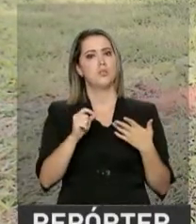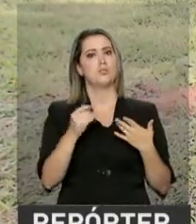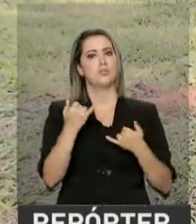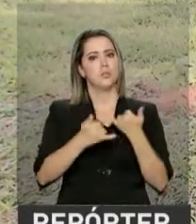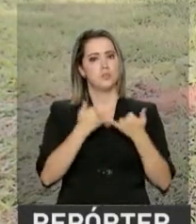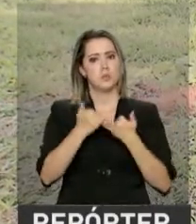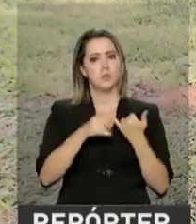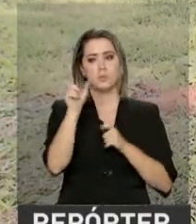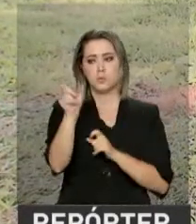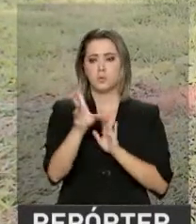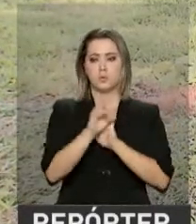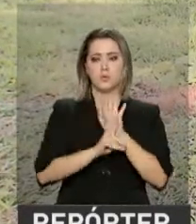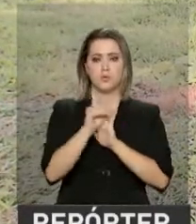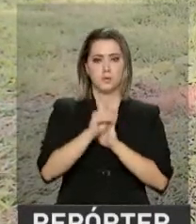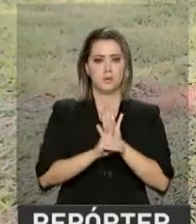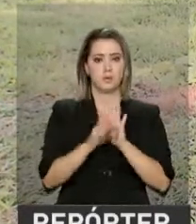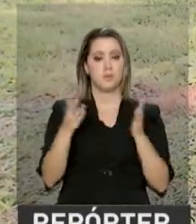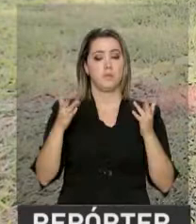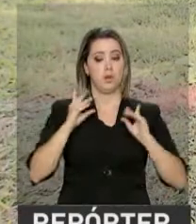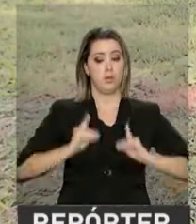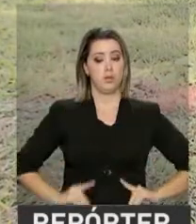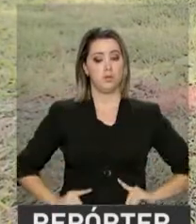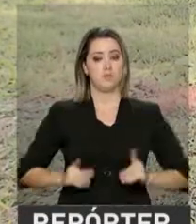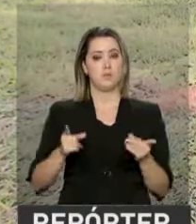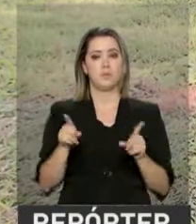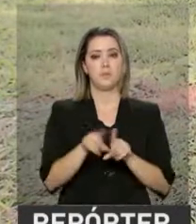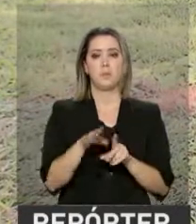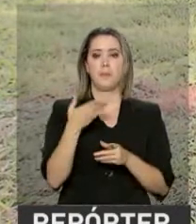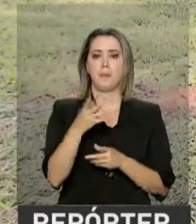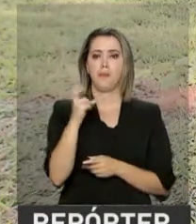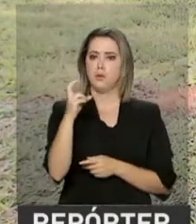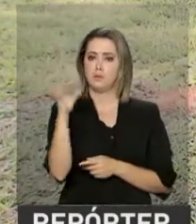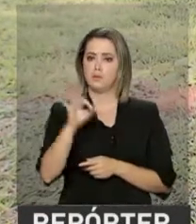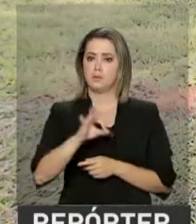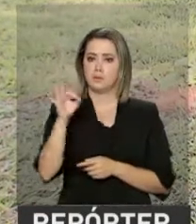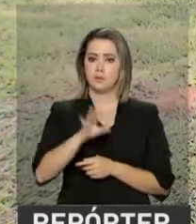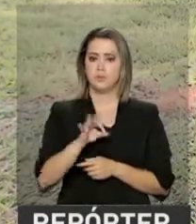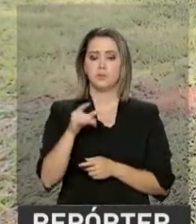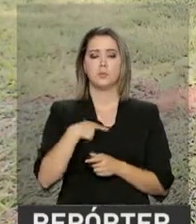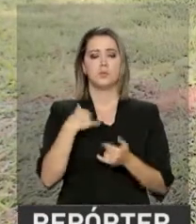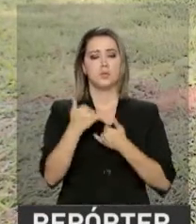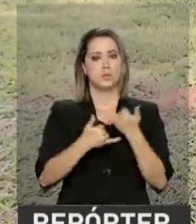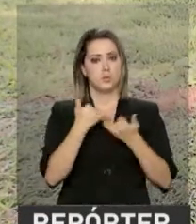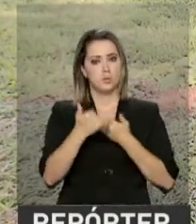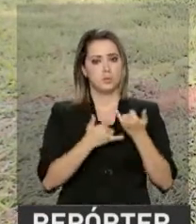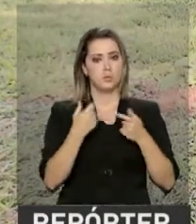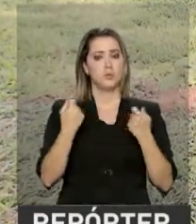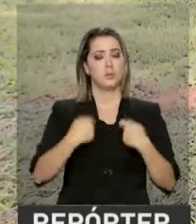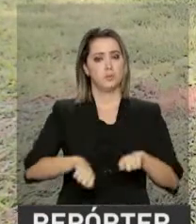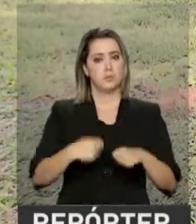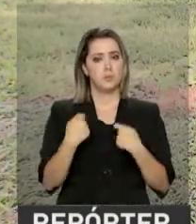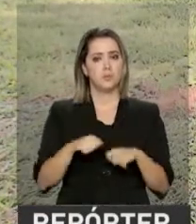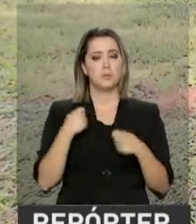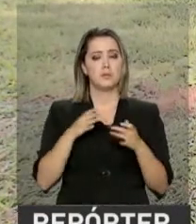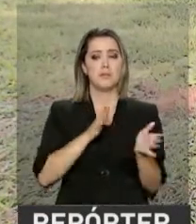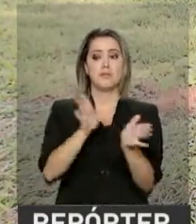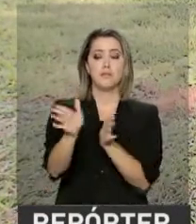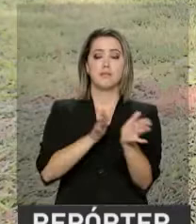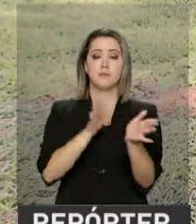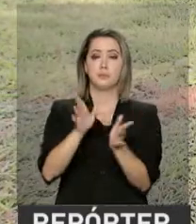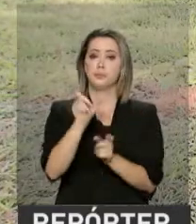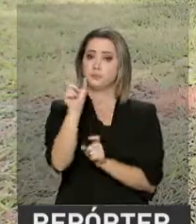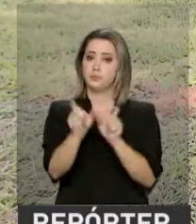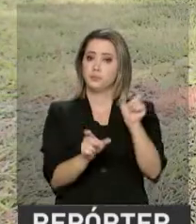especiais agora cinco por cento dos equipamentos de lazer e brinquedos terão que ser adaptados para pessoas